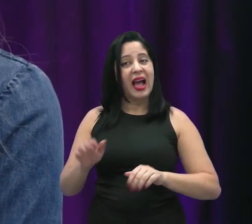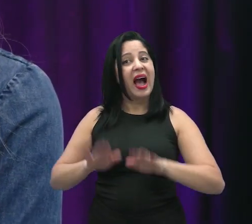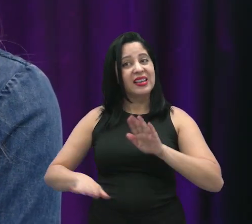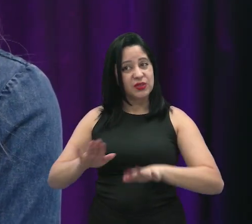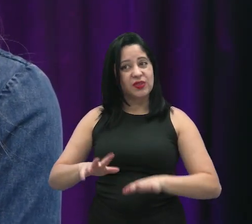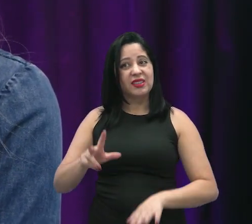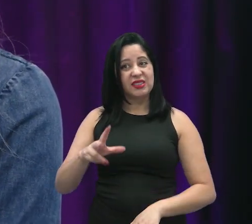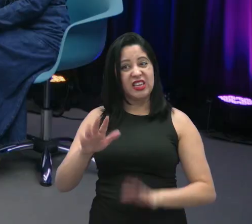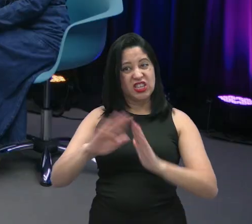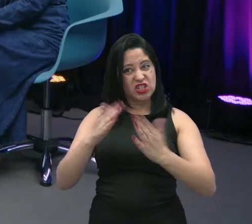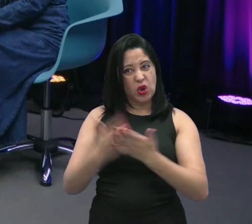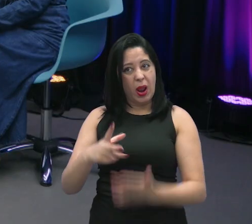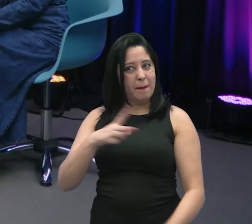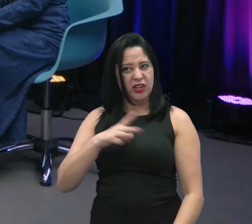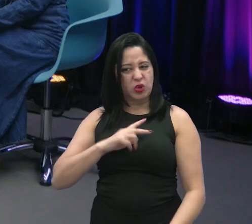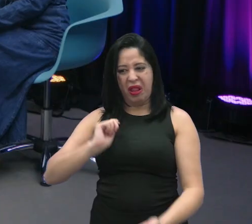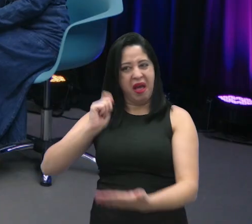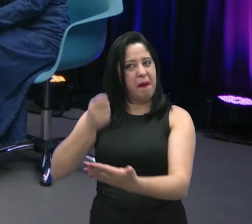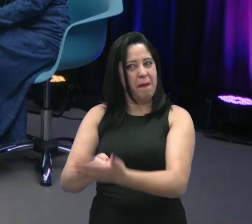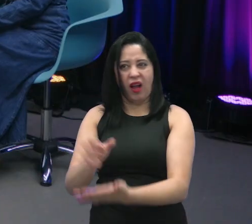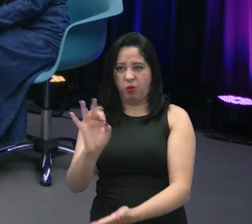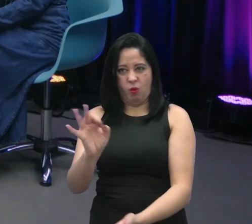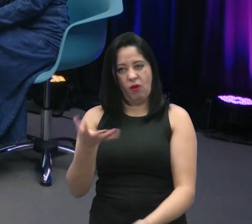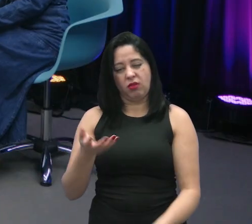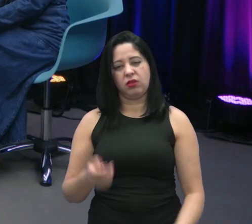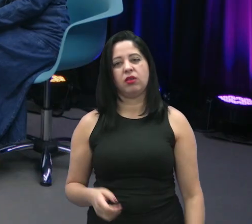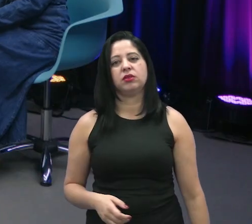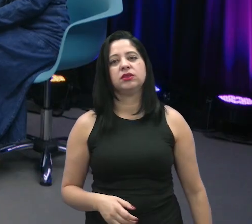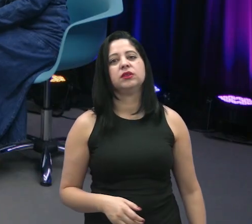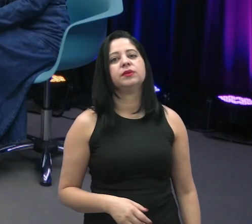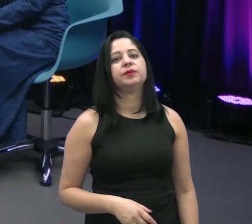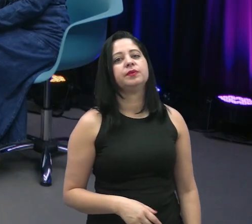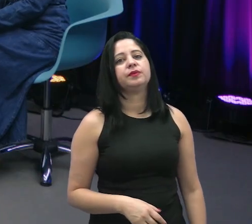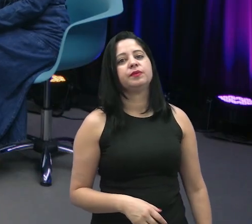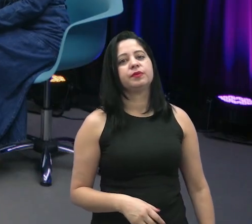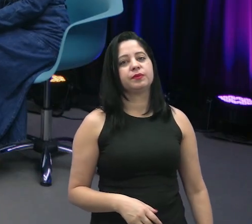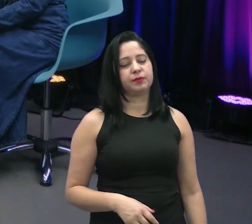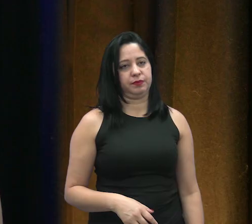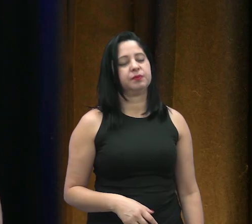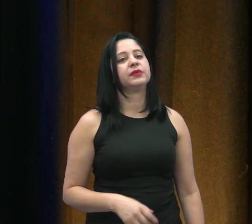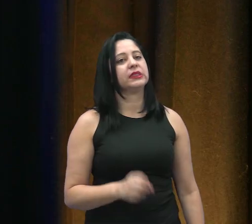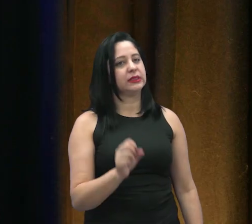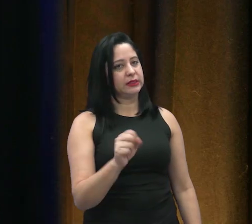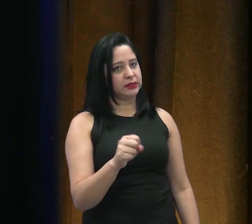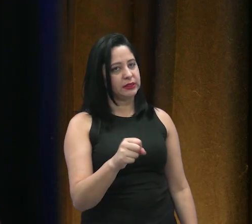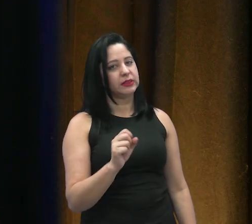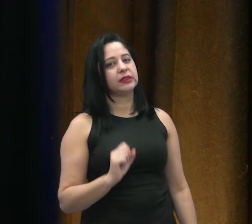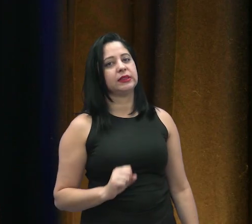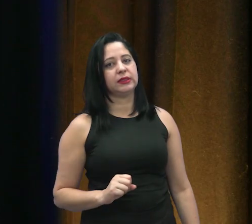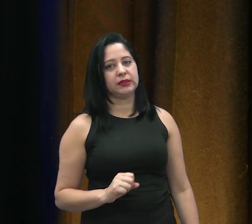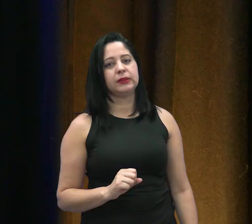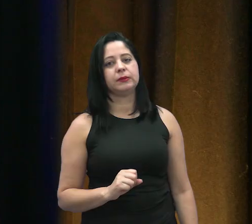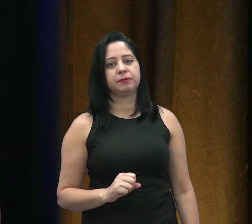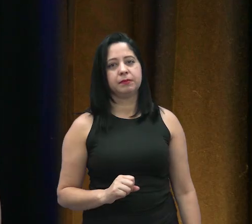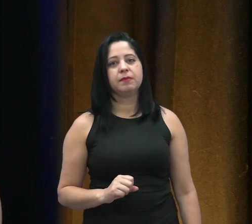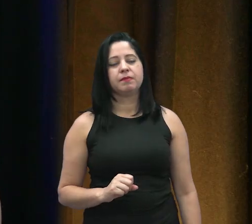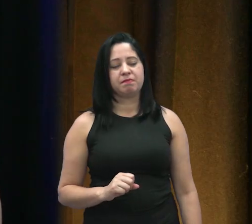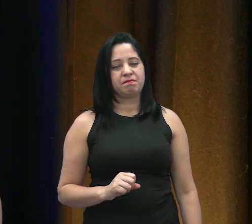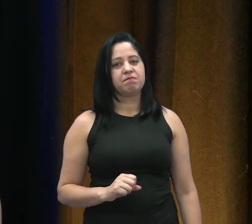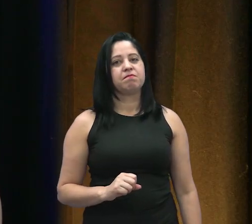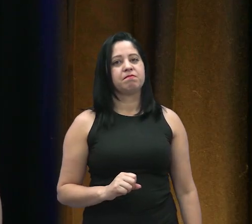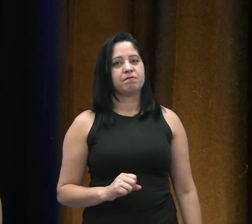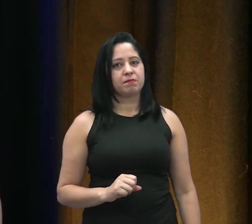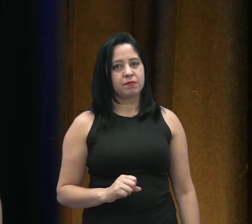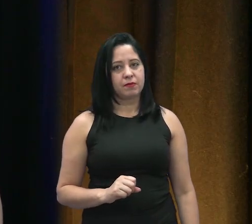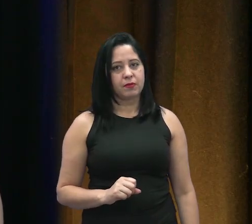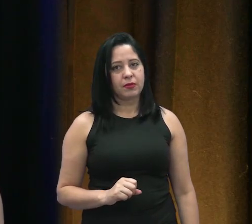não fornece, né, você tem que contratar por fora, né, um profissional para estar lá, né. Sim, é importante, seria muito bom, né, como ele já havia